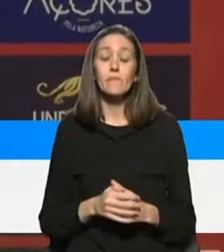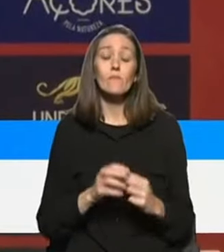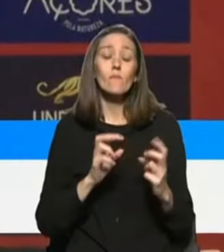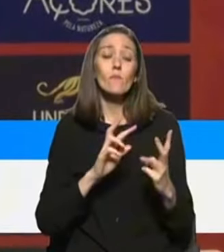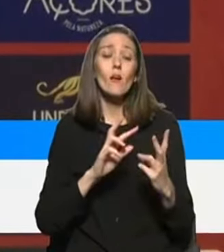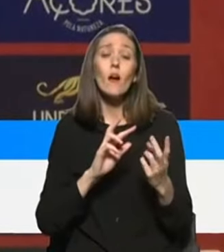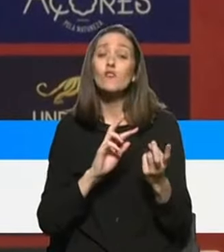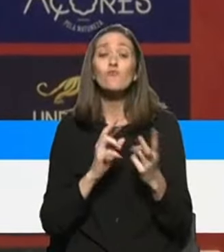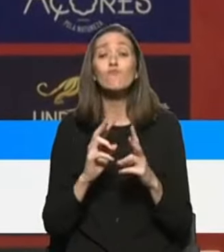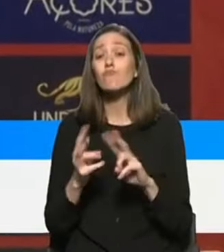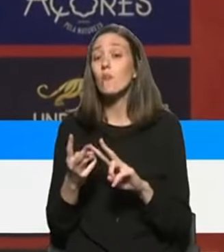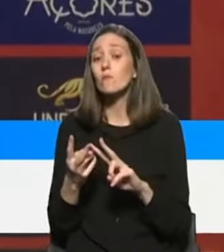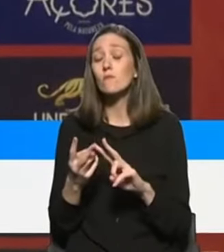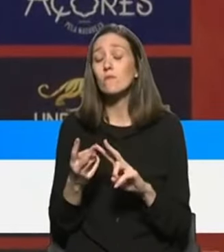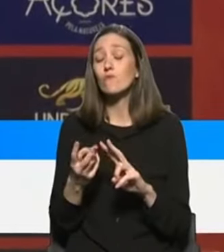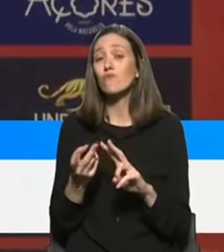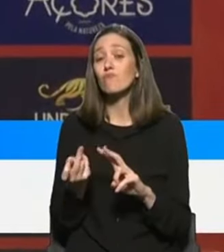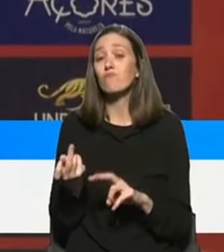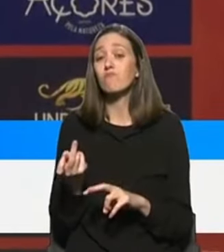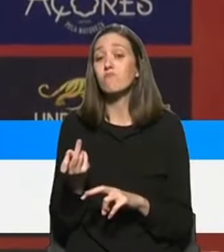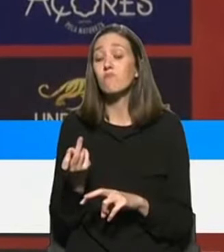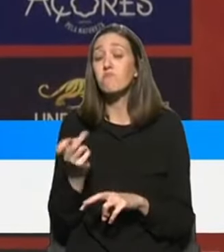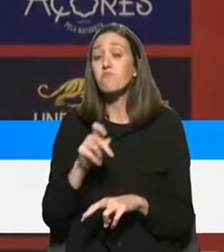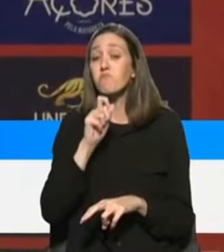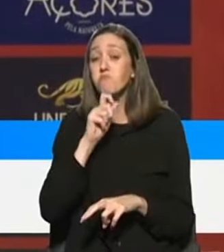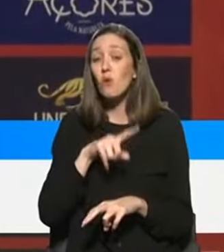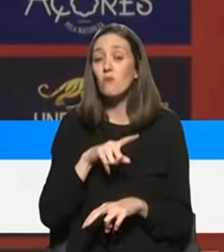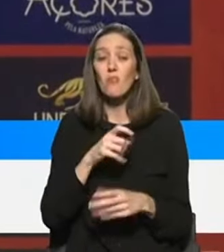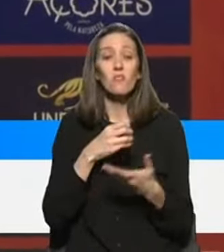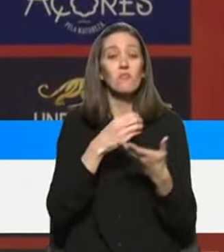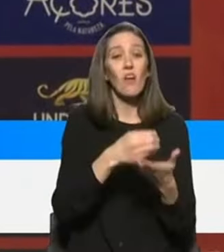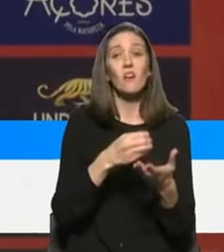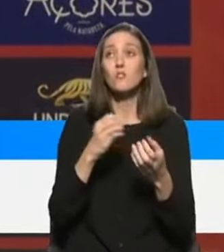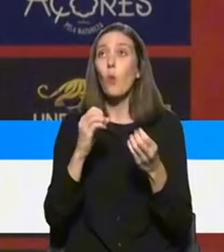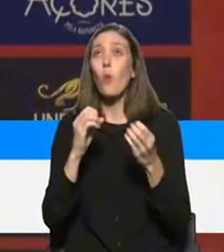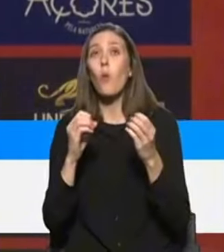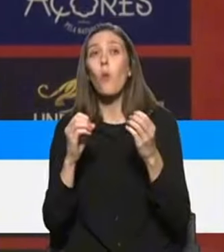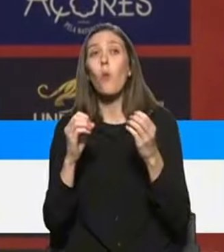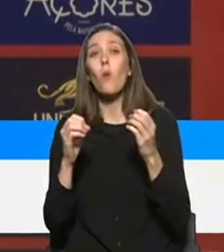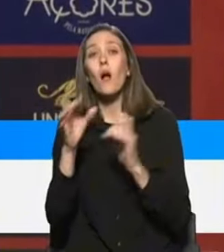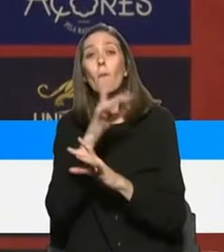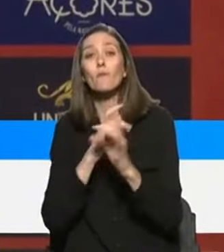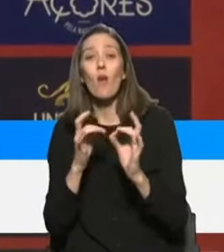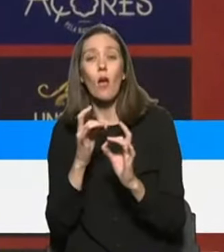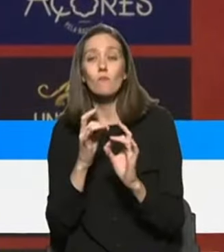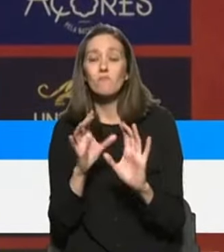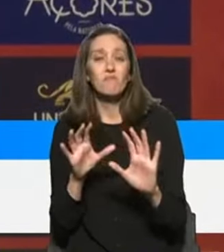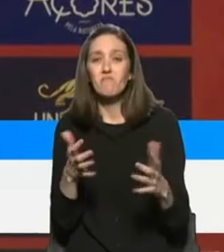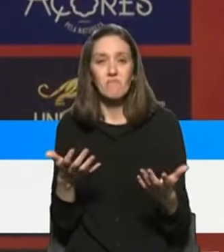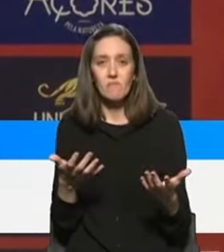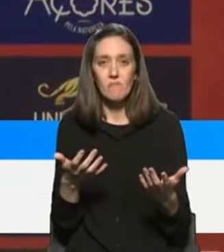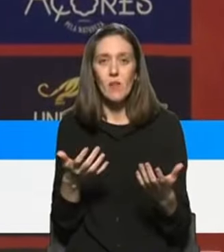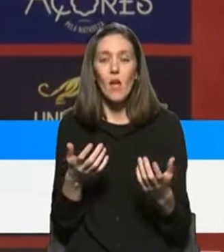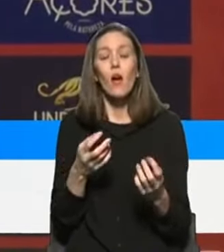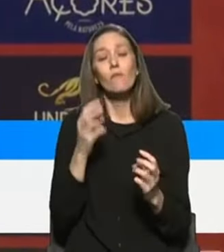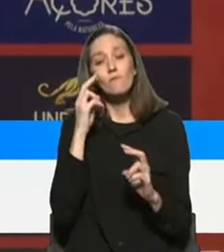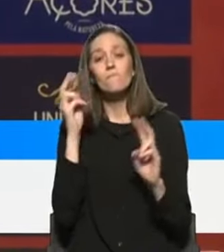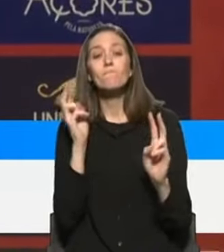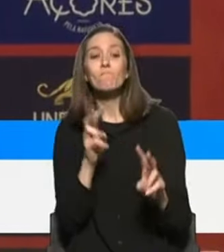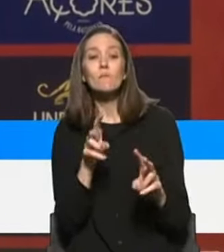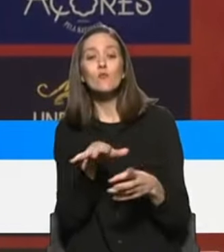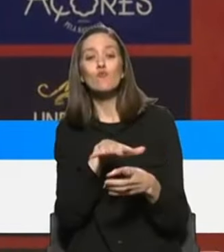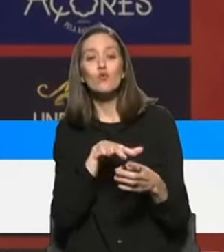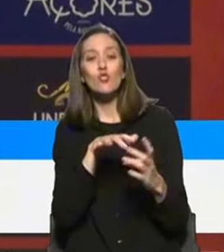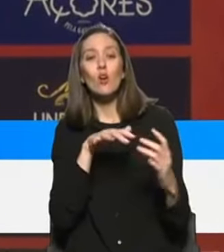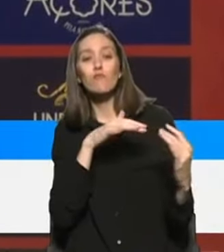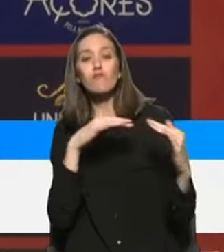acontecer nem têm bem a ver com a questão de ser taça ou campeonato. Olhamos muito para aquilo que é o jogo, olhamos muito para aquilo também